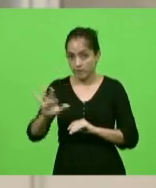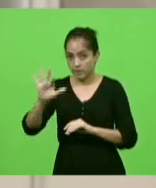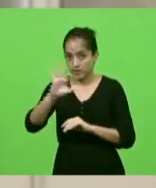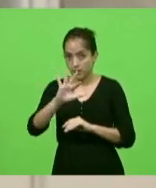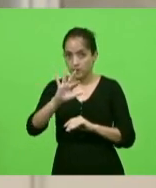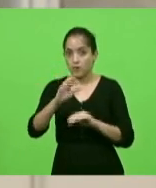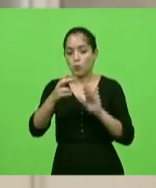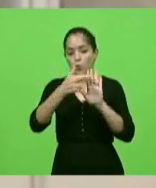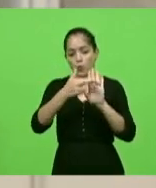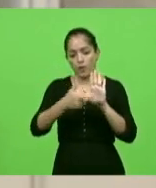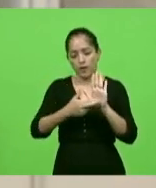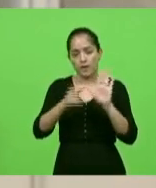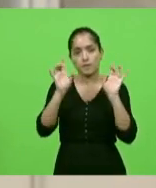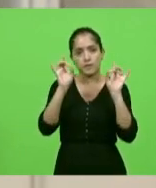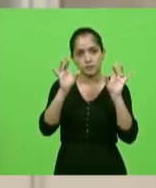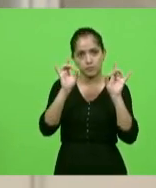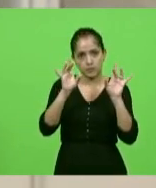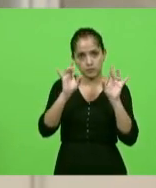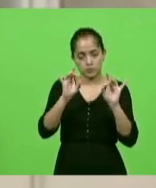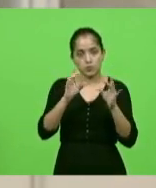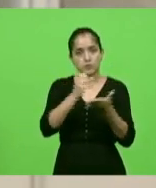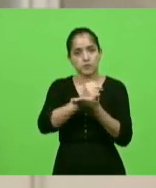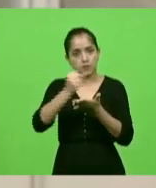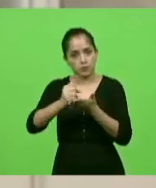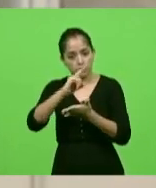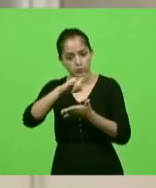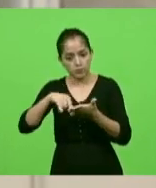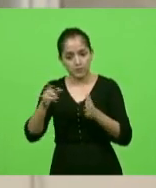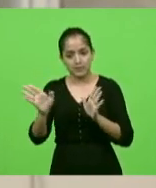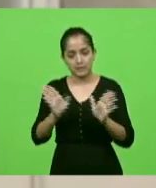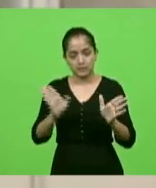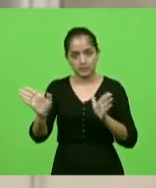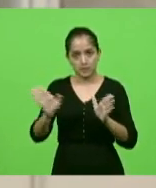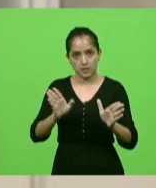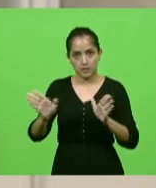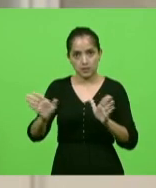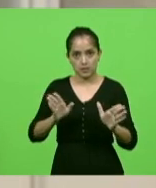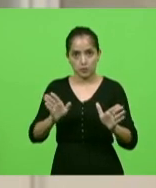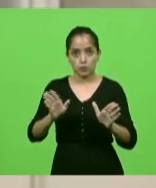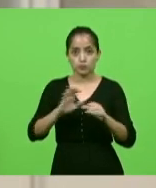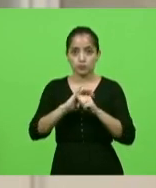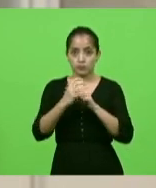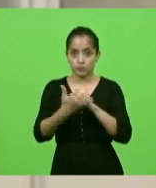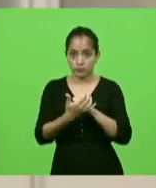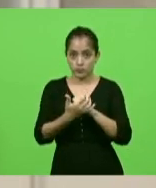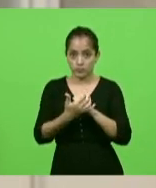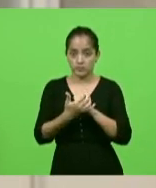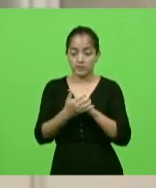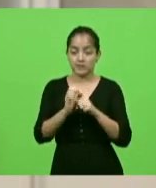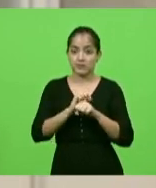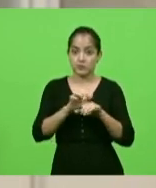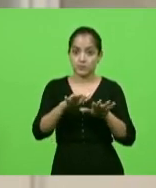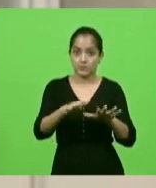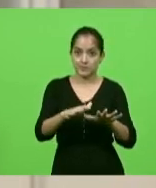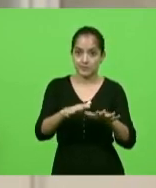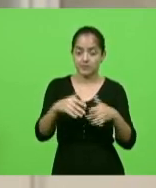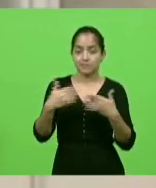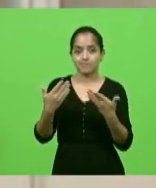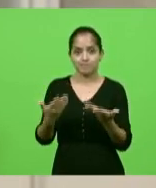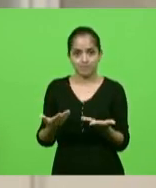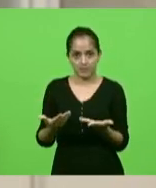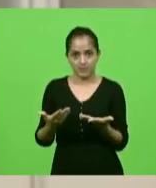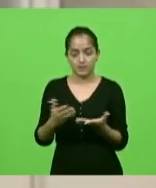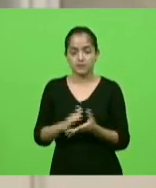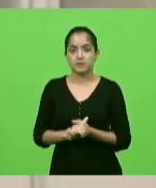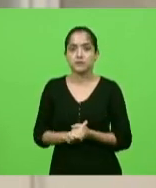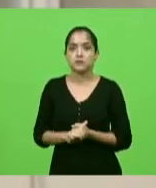introduziu o regramento especial para as contratações durante esse período de excepcional anormalidade